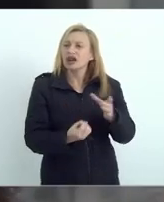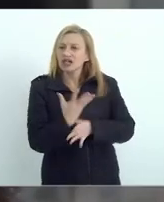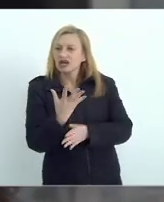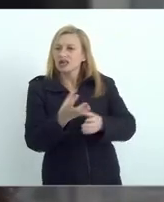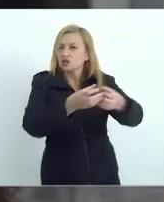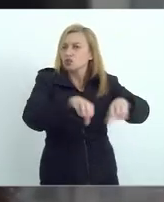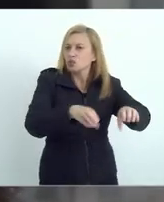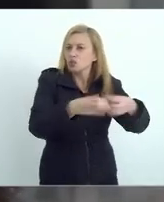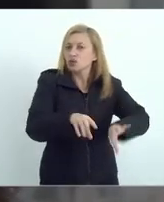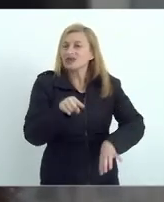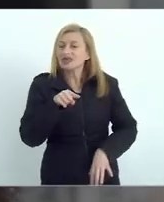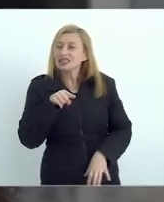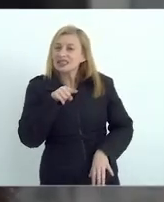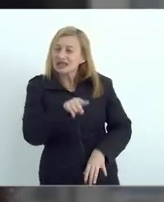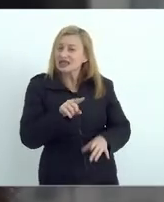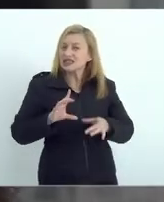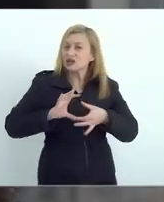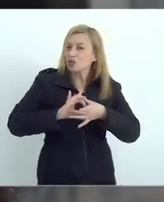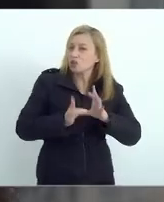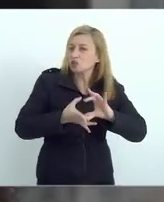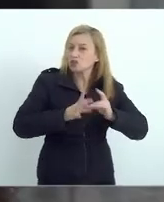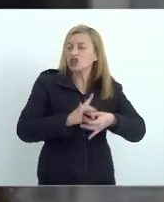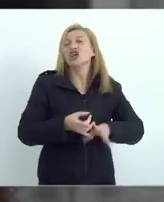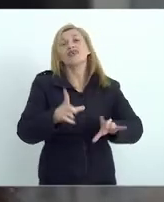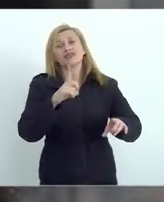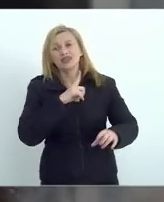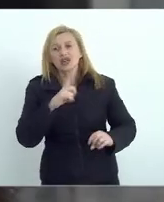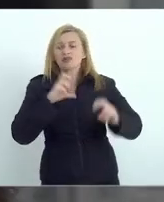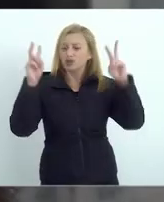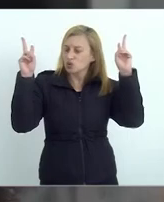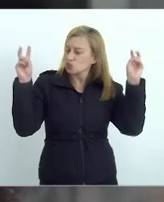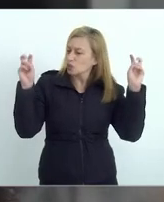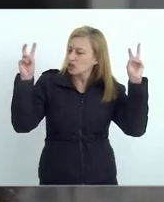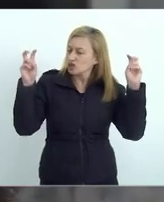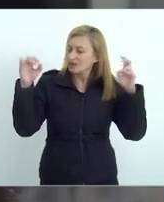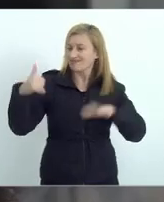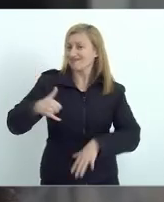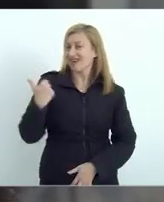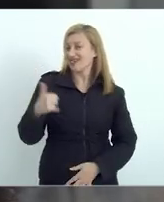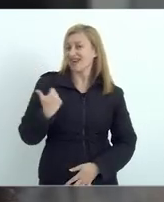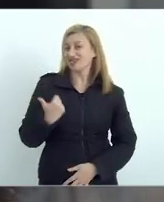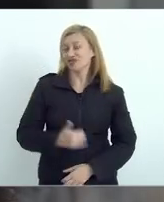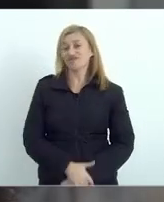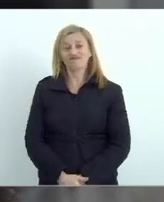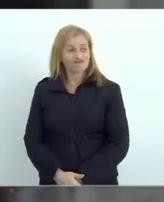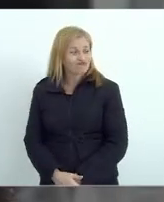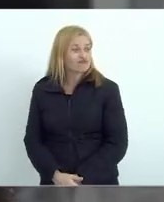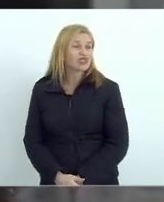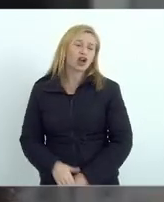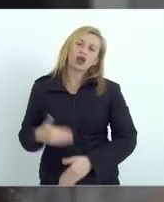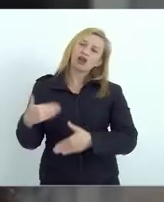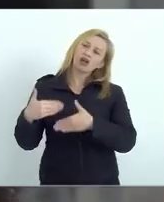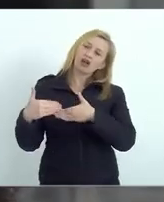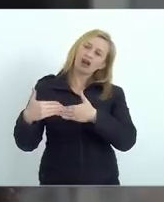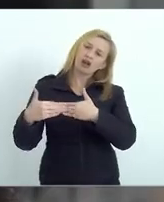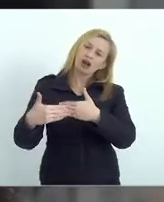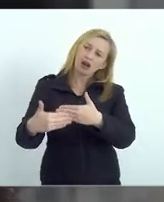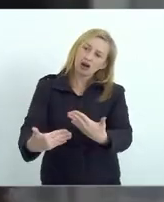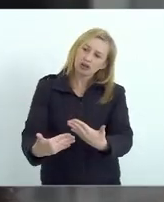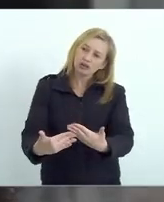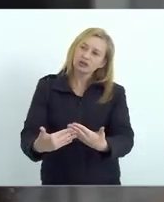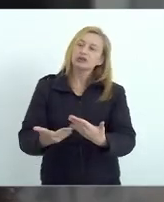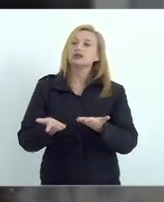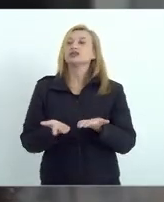e nesse contexto houve uma situação que a questão da idade e ao longo da